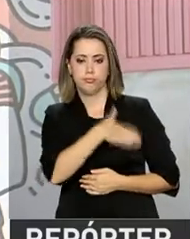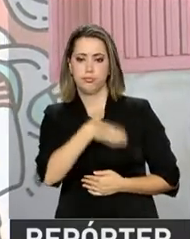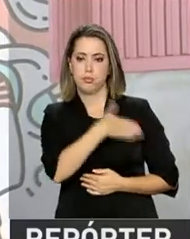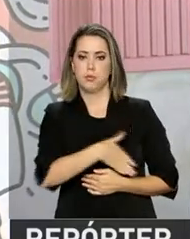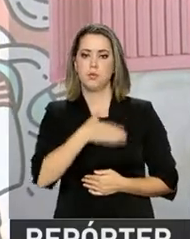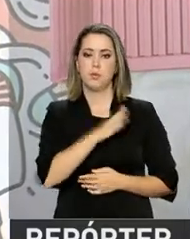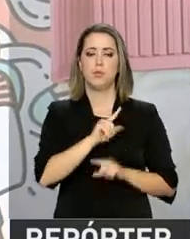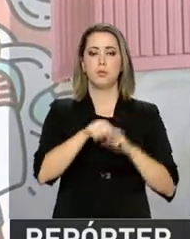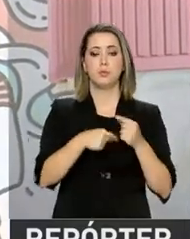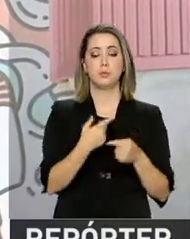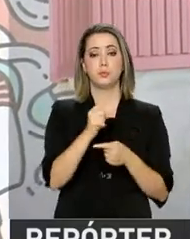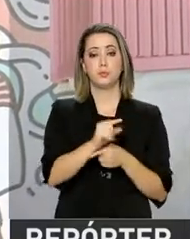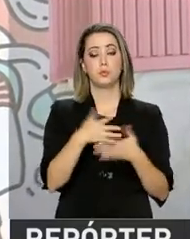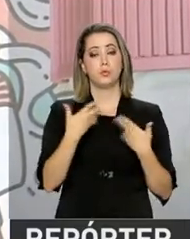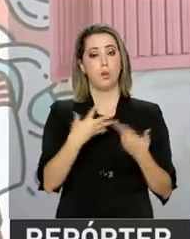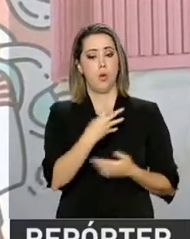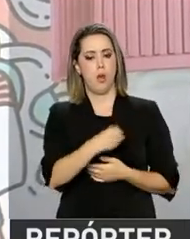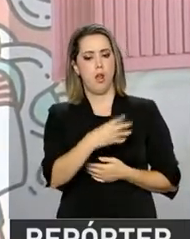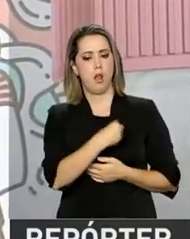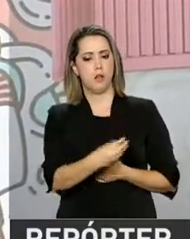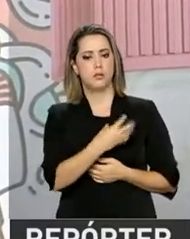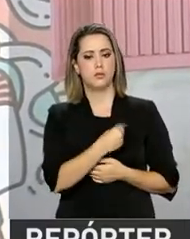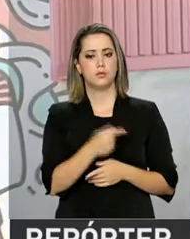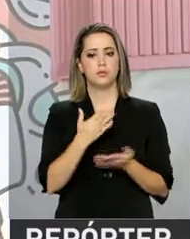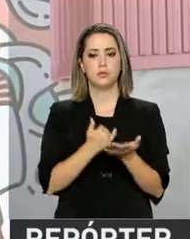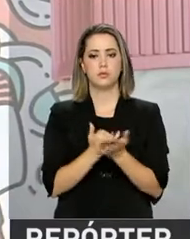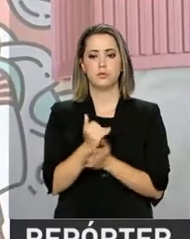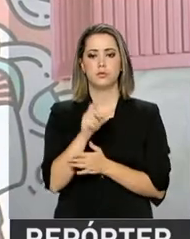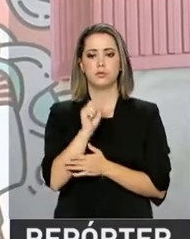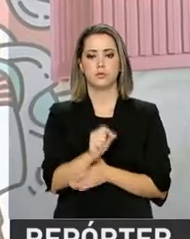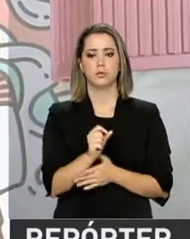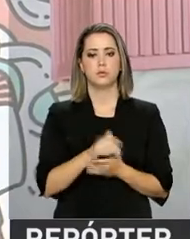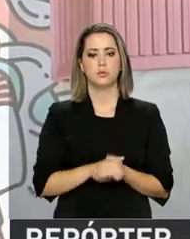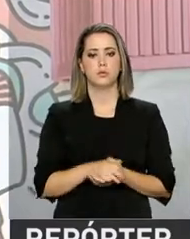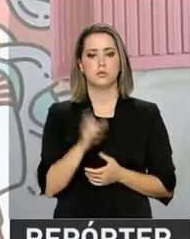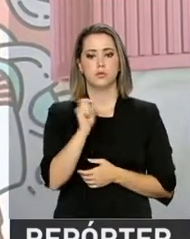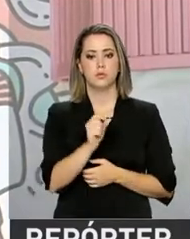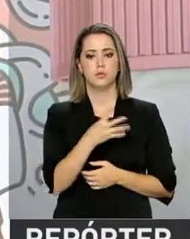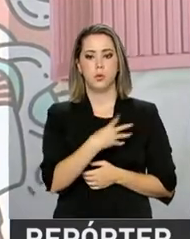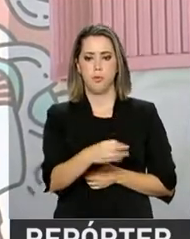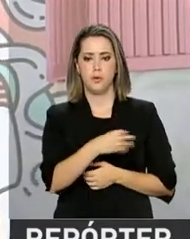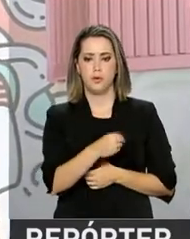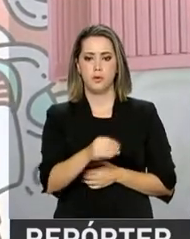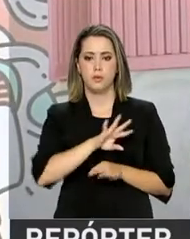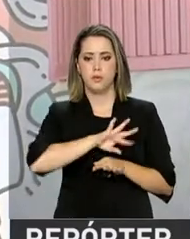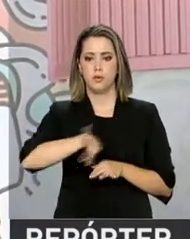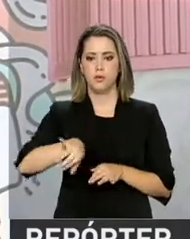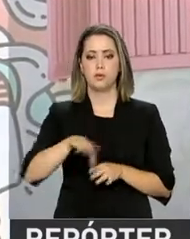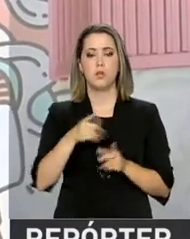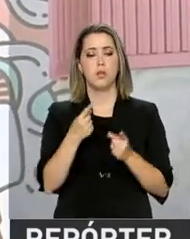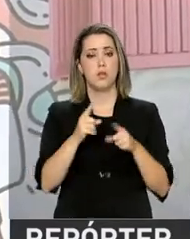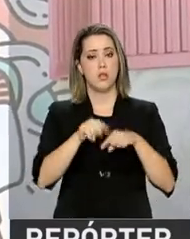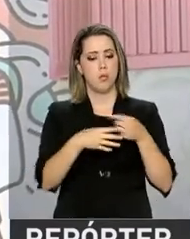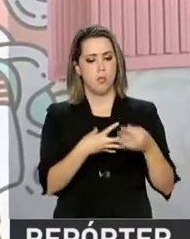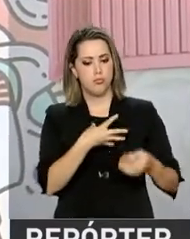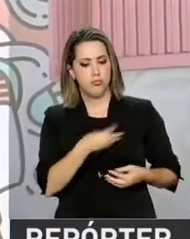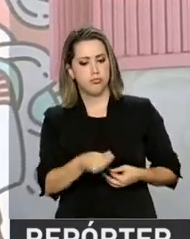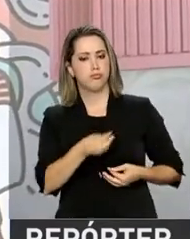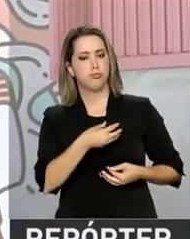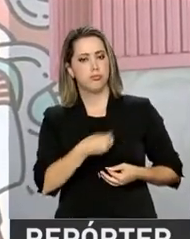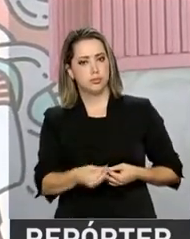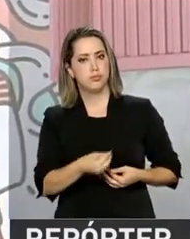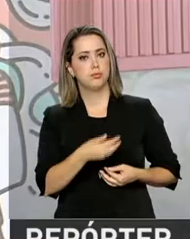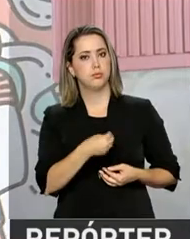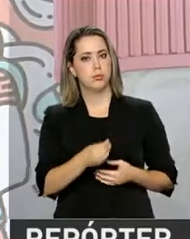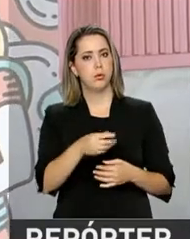a fazer massagem com isso leite vai começar a sair as primeiras gotinhas do peito essas primeiras gotinha ela despreza depois ela vai coletar